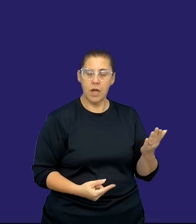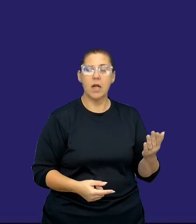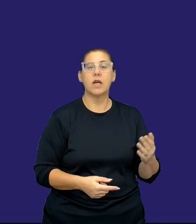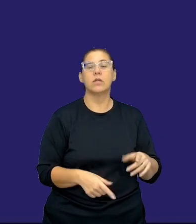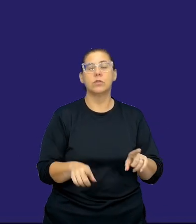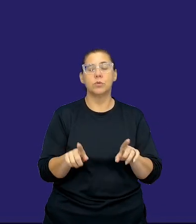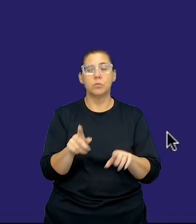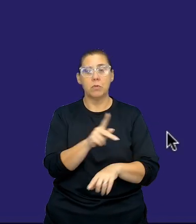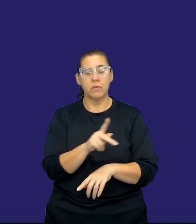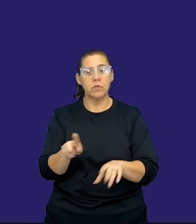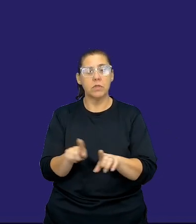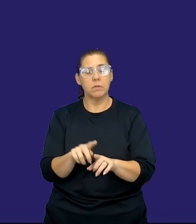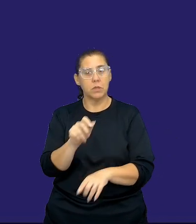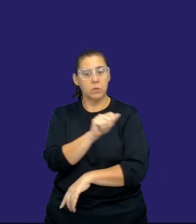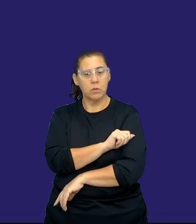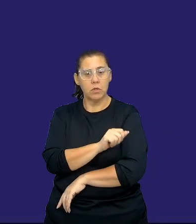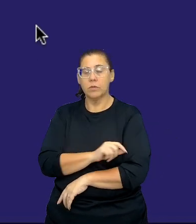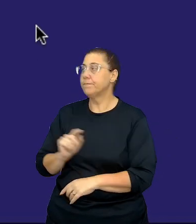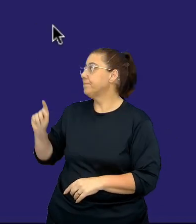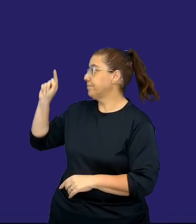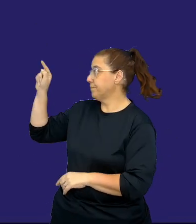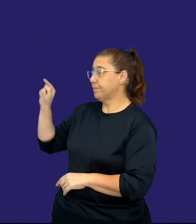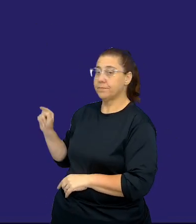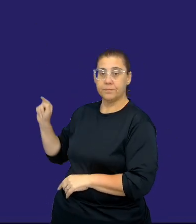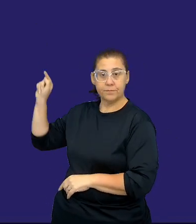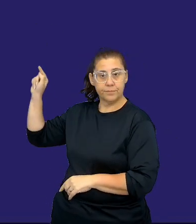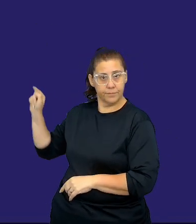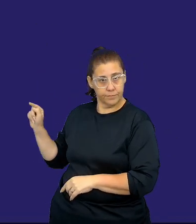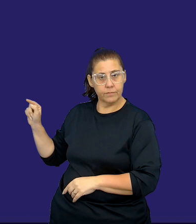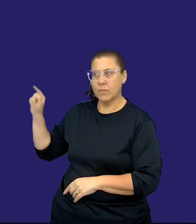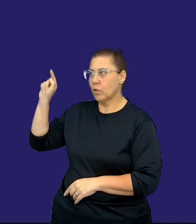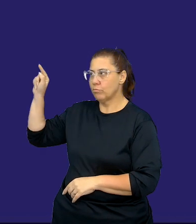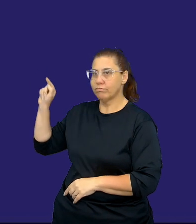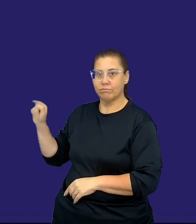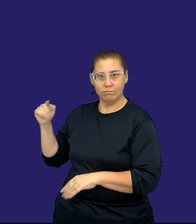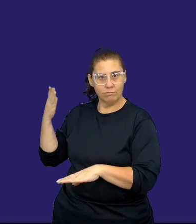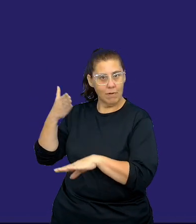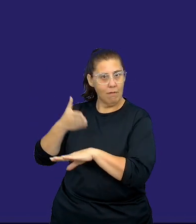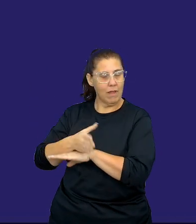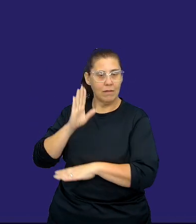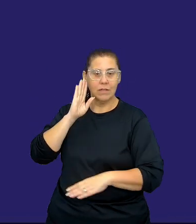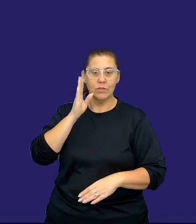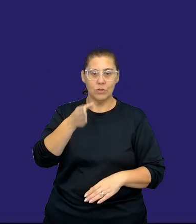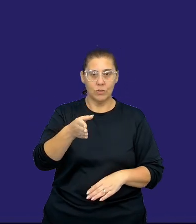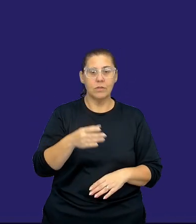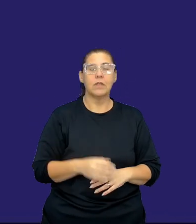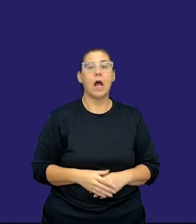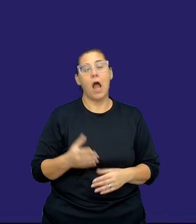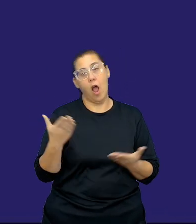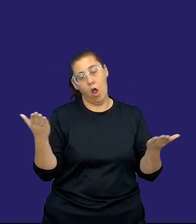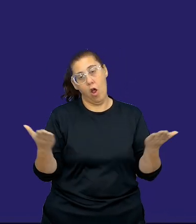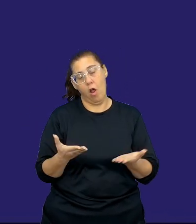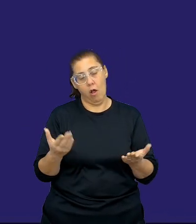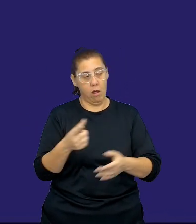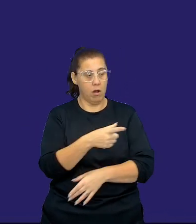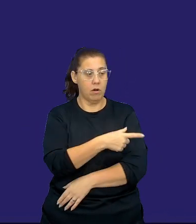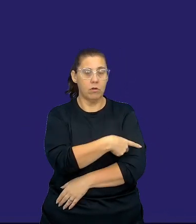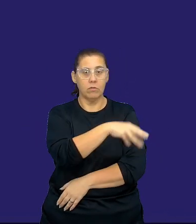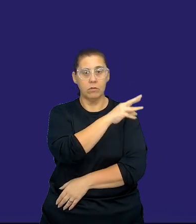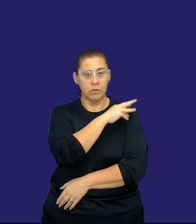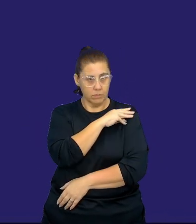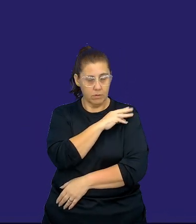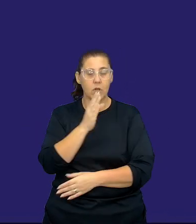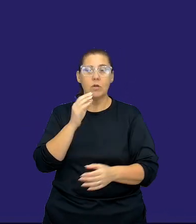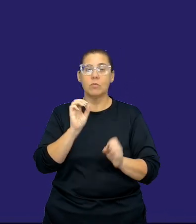caderno do estudante, clicando nesses botões que possuem na tela, né? No nosso caso, o botãozinho Ensino Médio, que vai direcionar vocês para